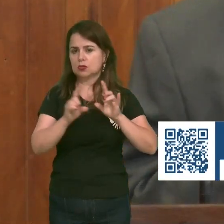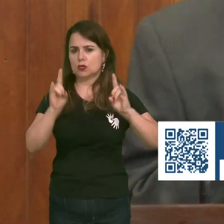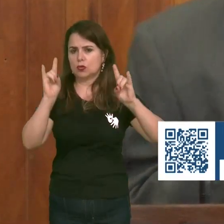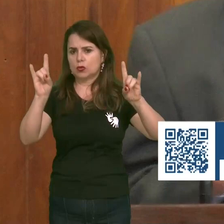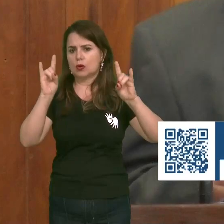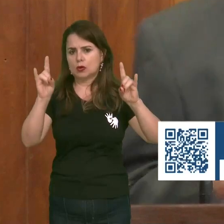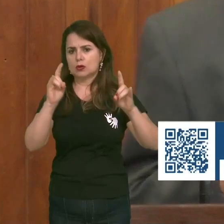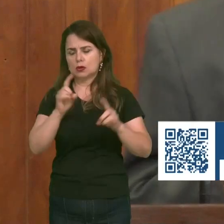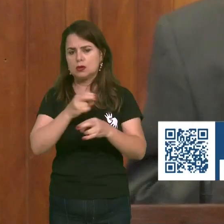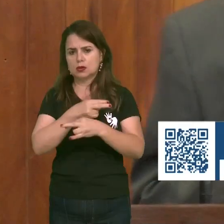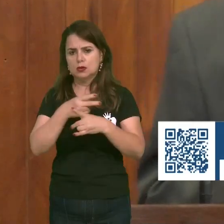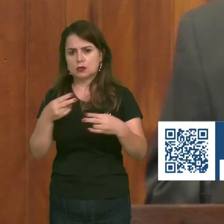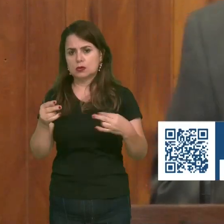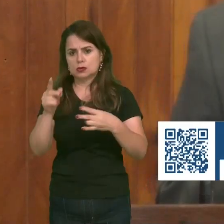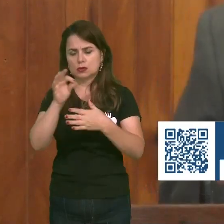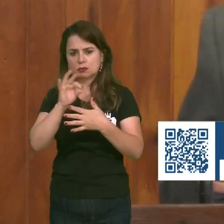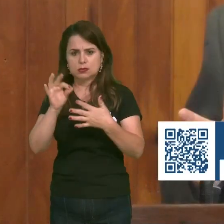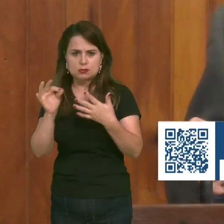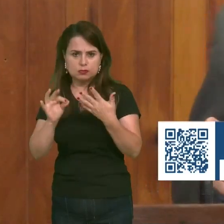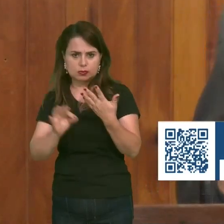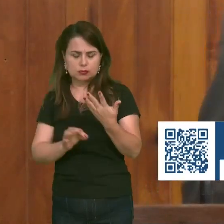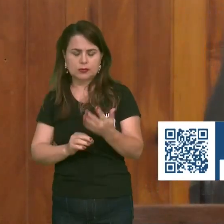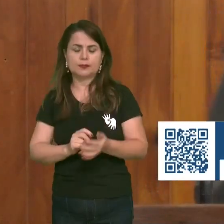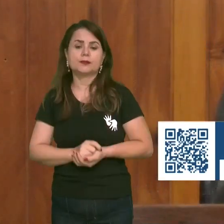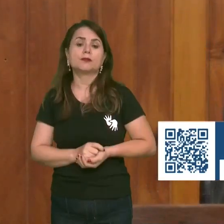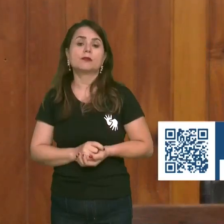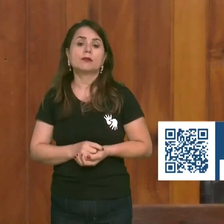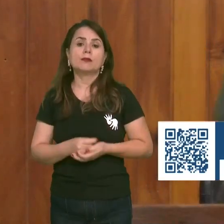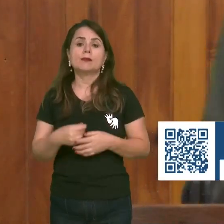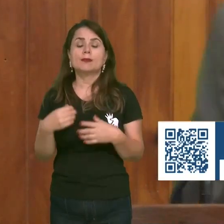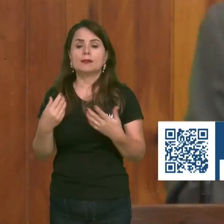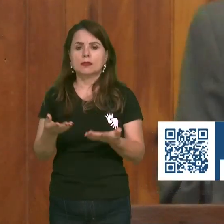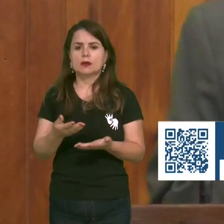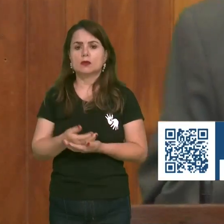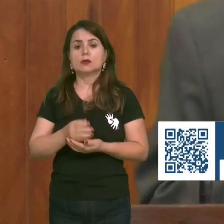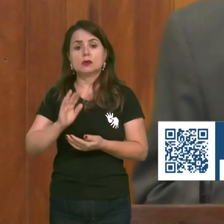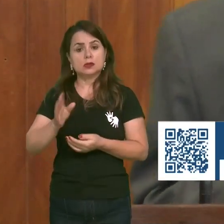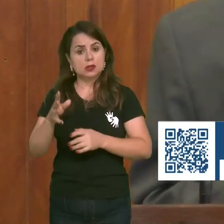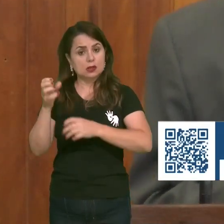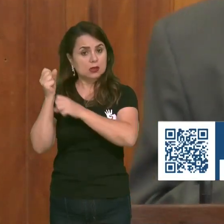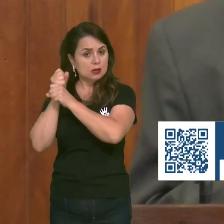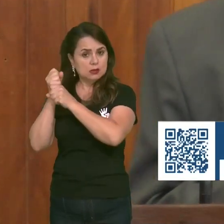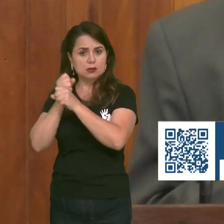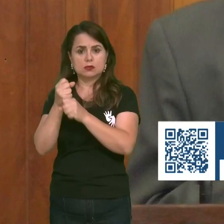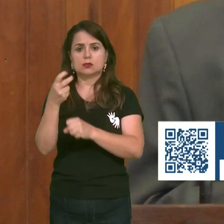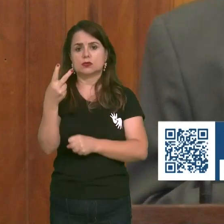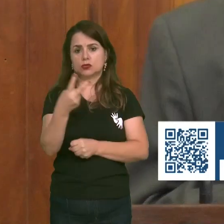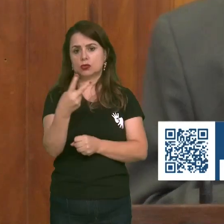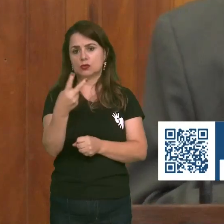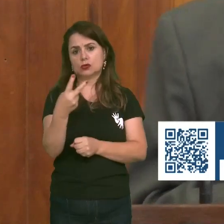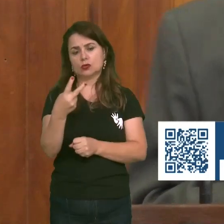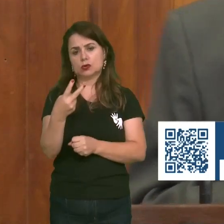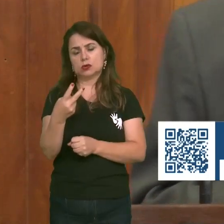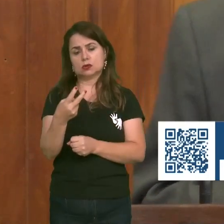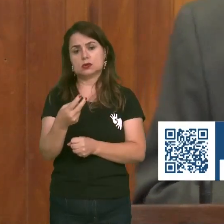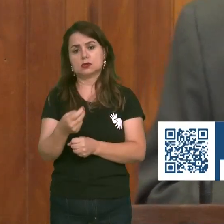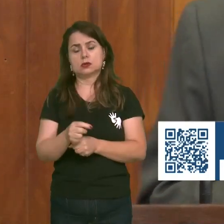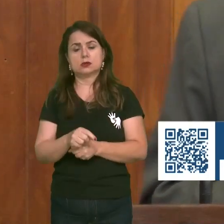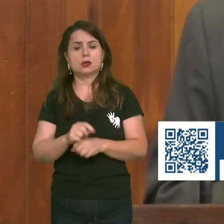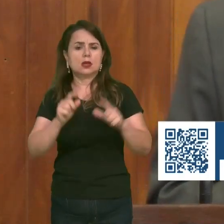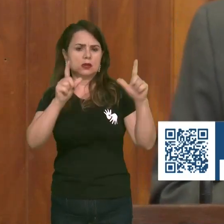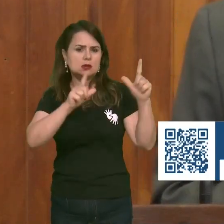e também outros outros shows há dois anos foi noticiado pela mídia local